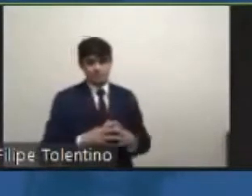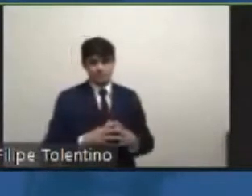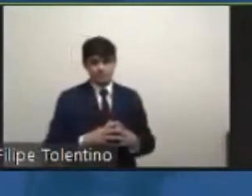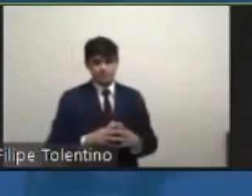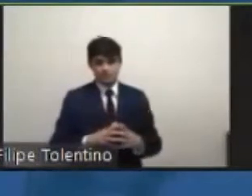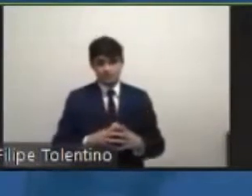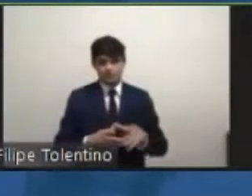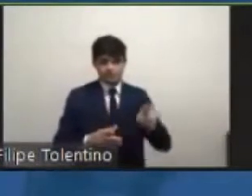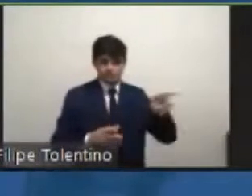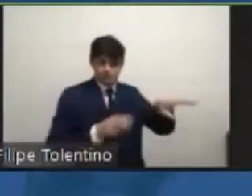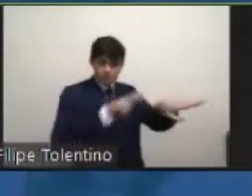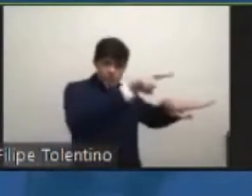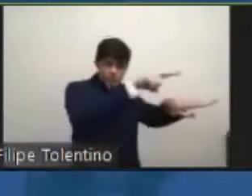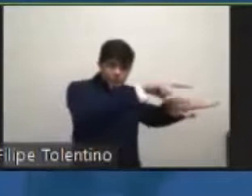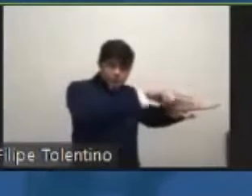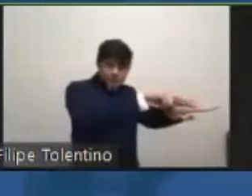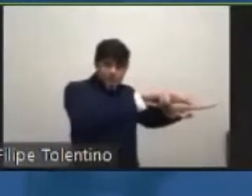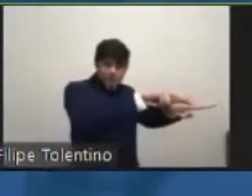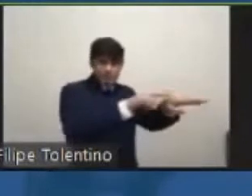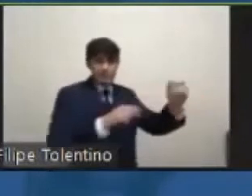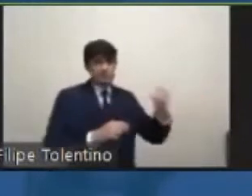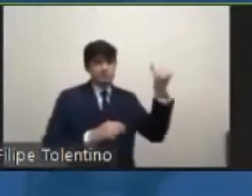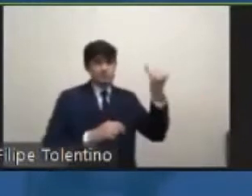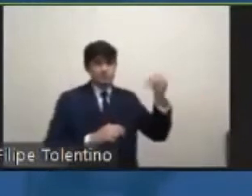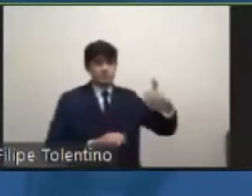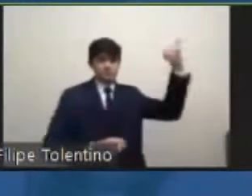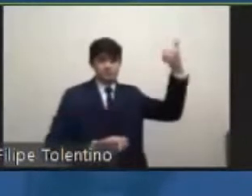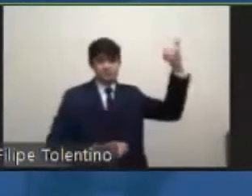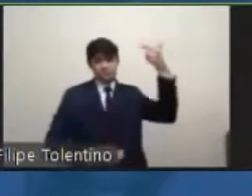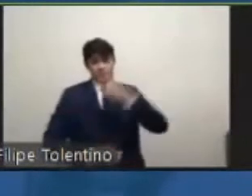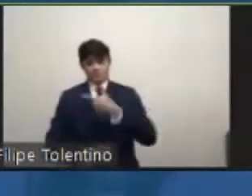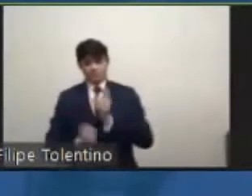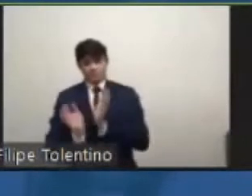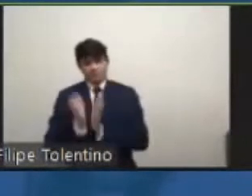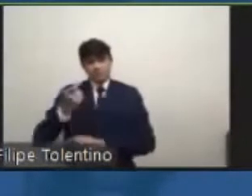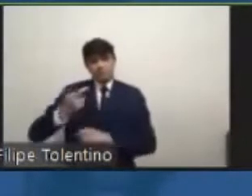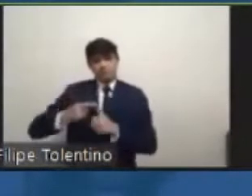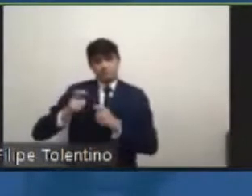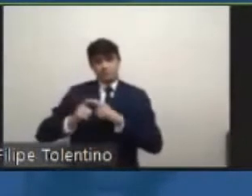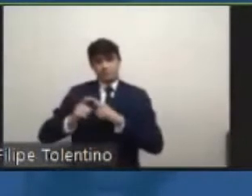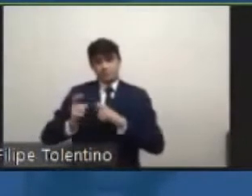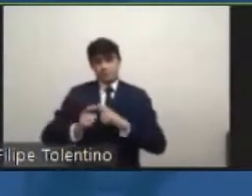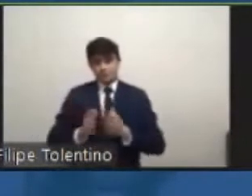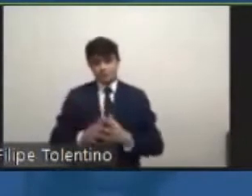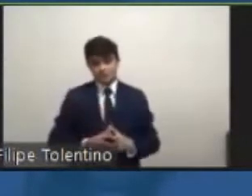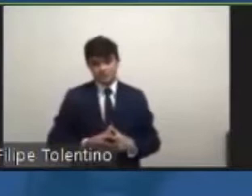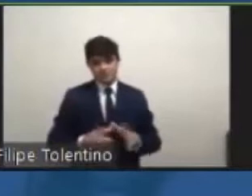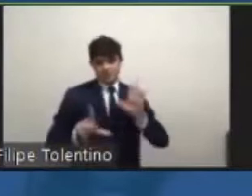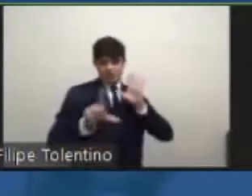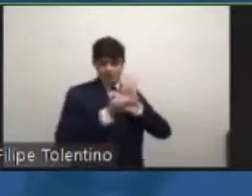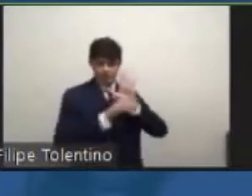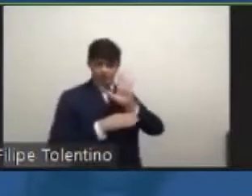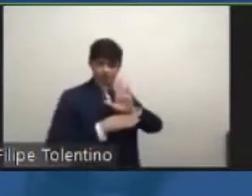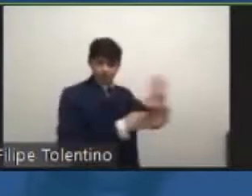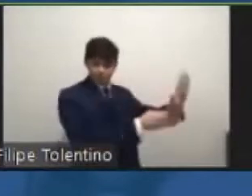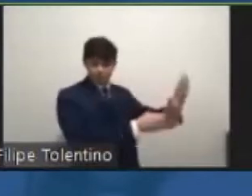decisão do paciente é autoexecutória em relação aos médicos. Tem fundamento na Constituição e na lei também.